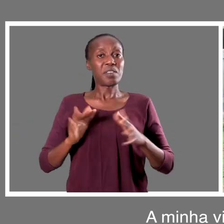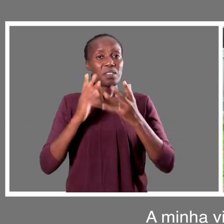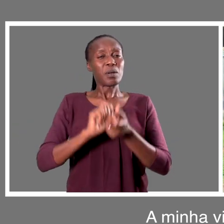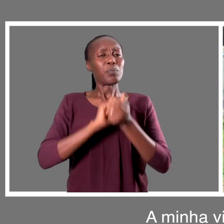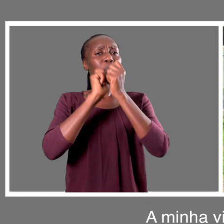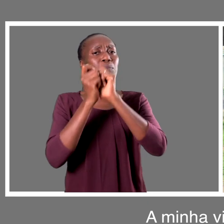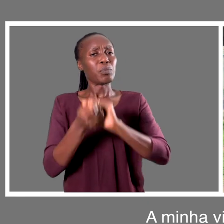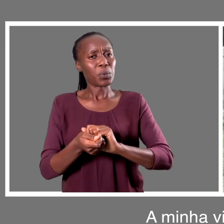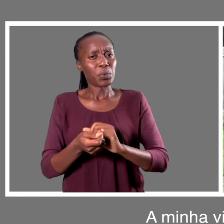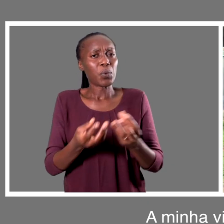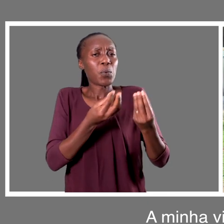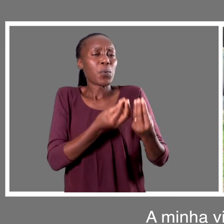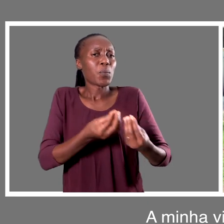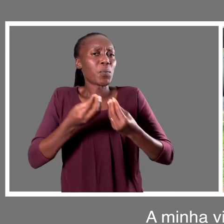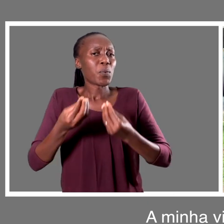Minha vida mudou como...